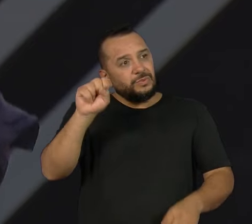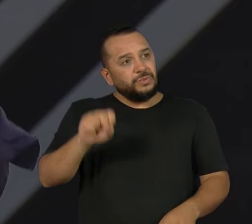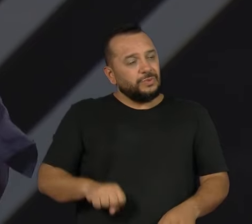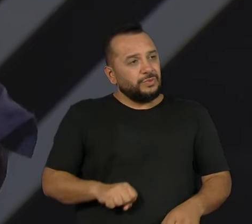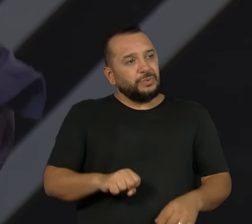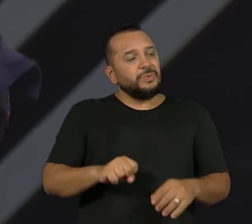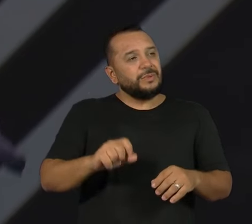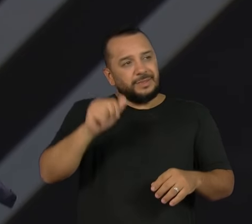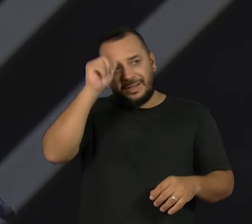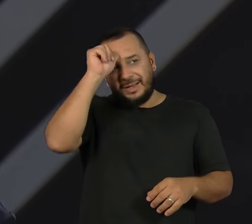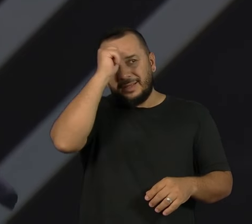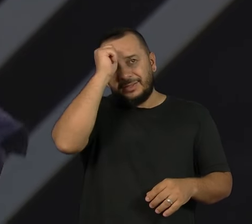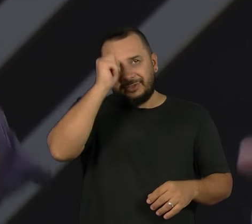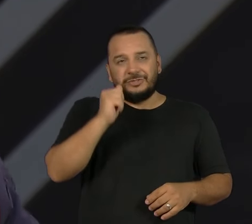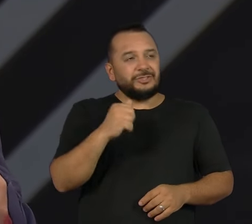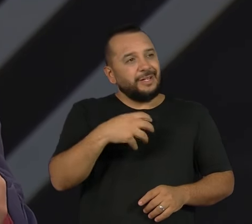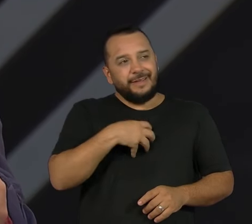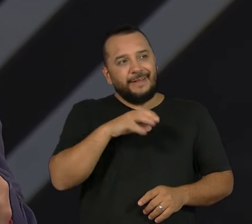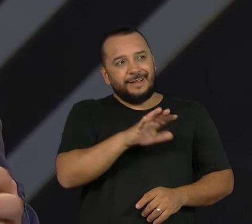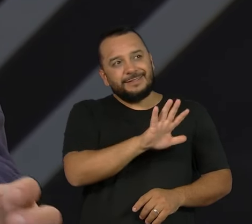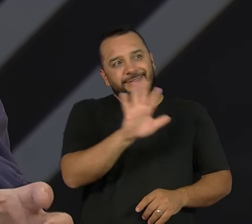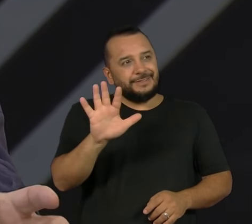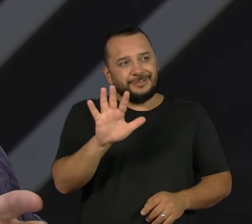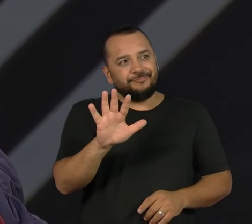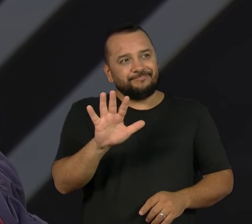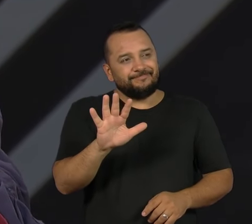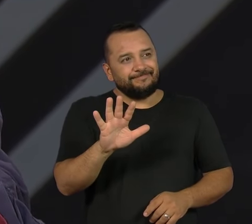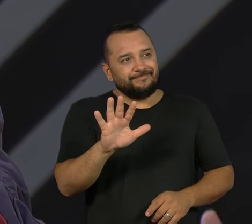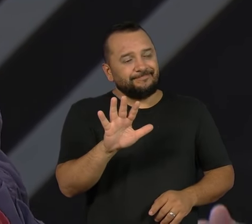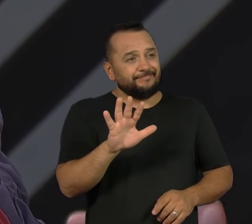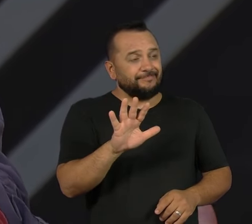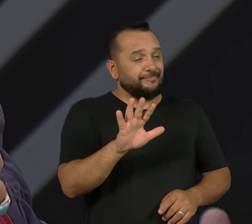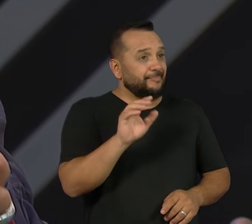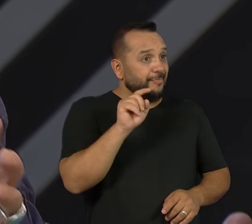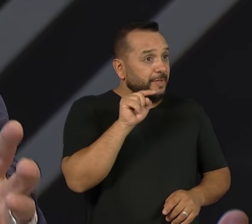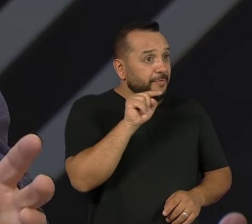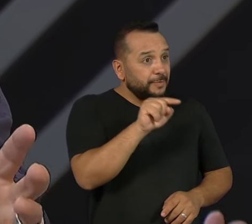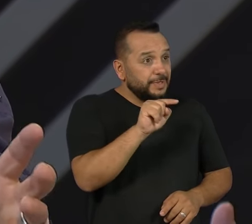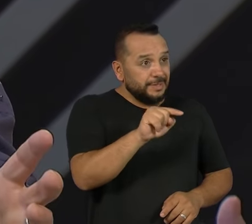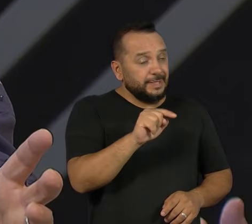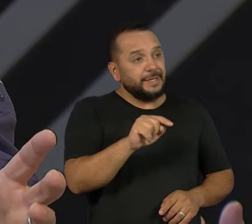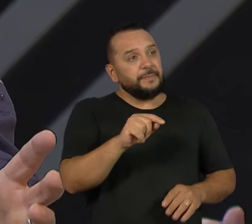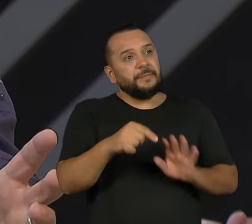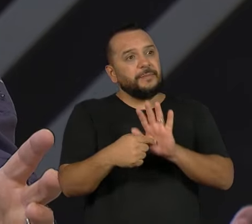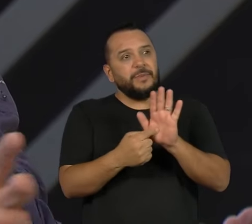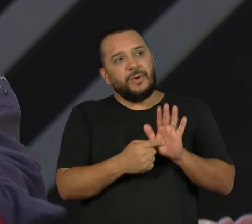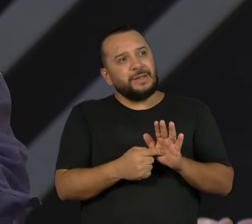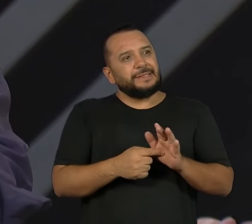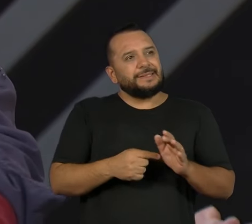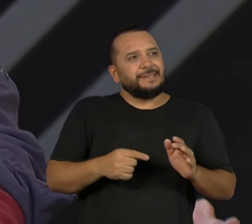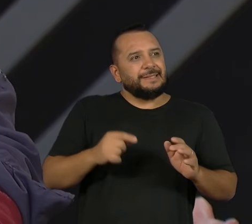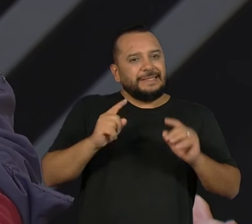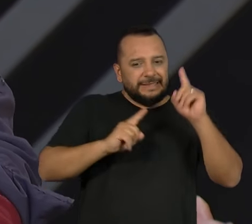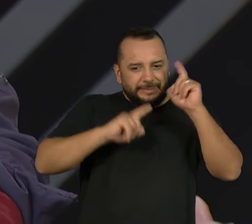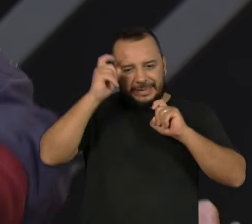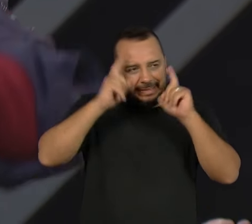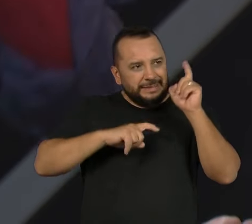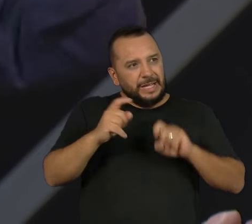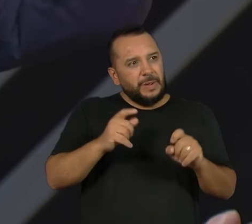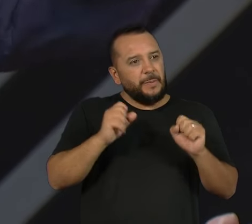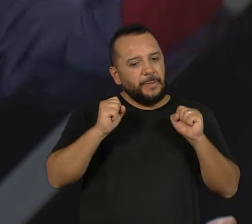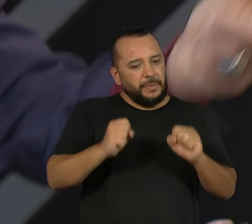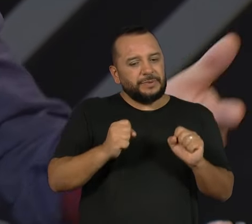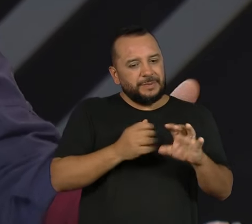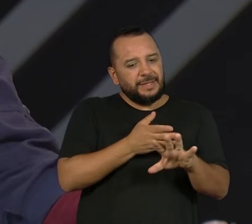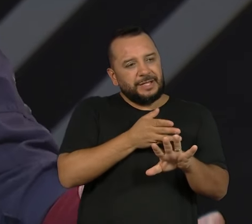Índia se locomove dessa forma. Quando se enriquece esse leque expressivo, ele